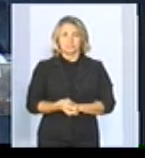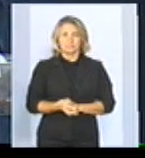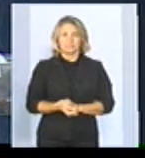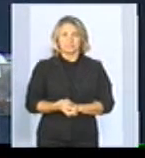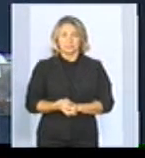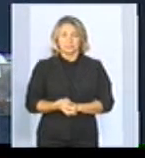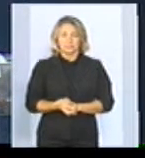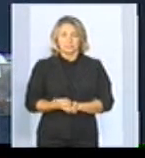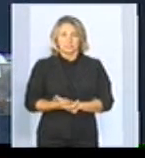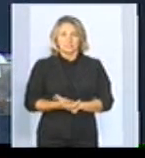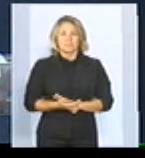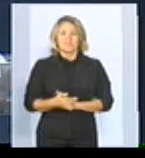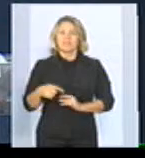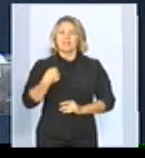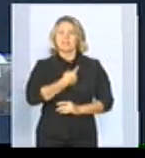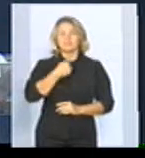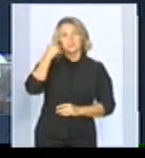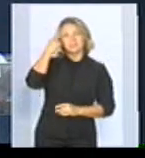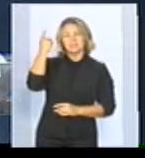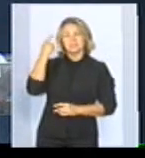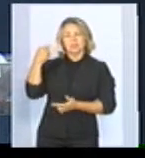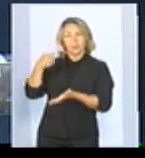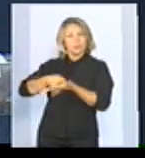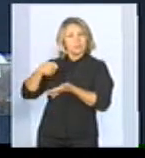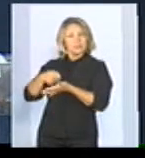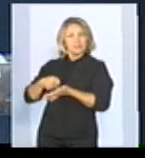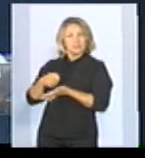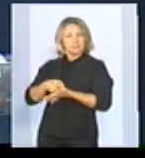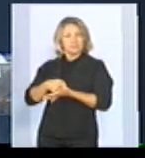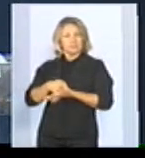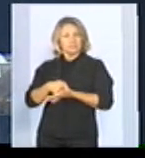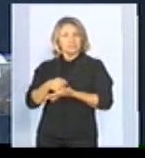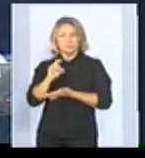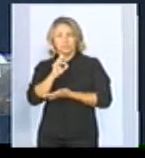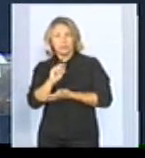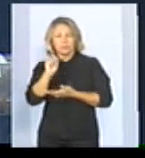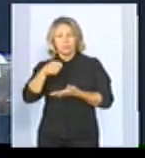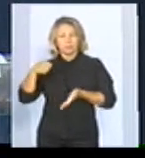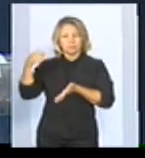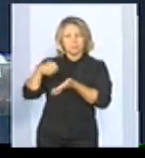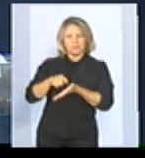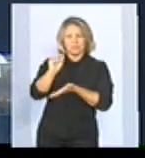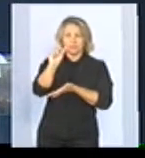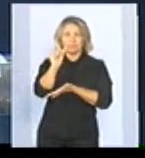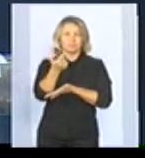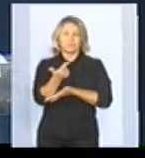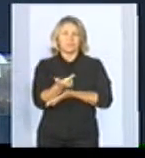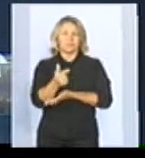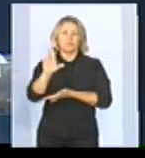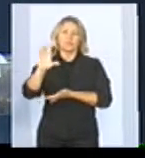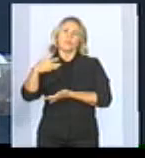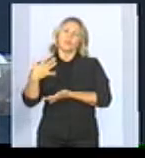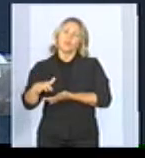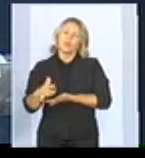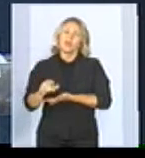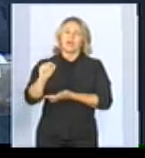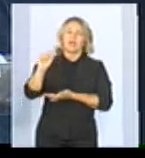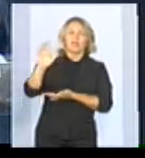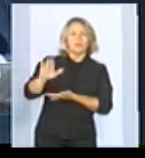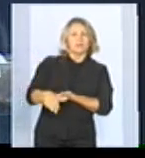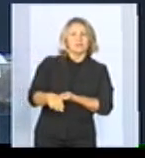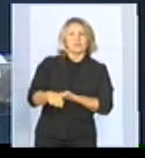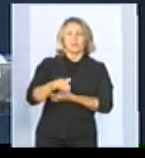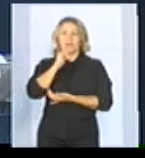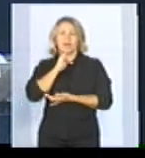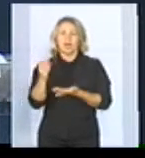Eh a gente acha que as obrigações derivadas da nor ve elas podem impressionar os custos alguns já estão dizendo os custos já